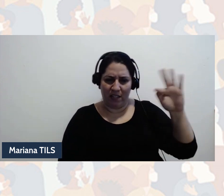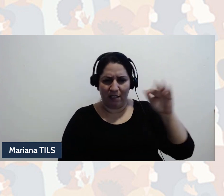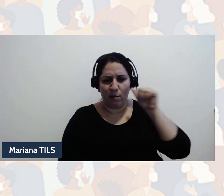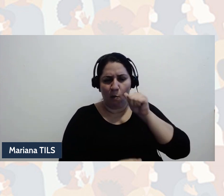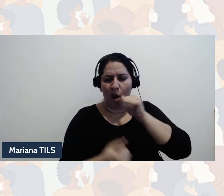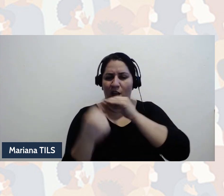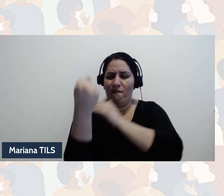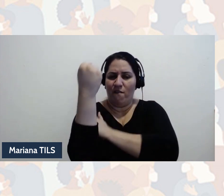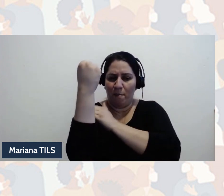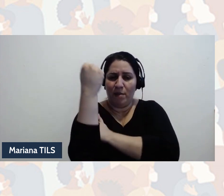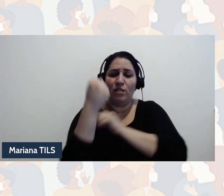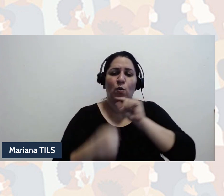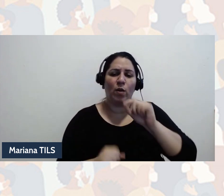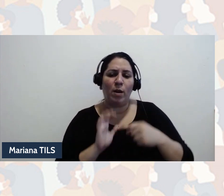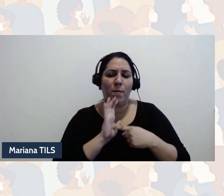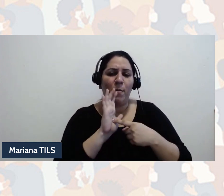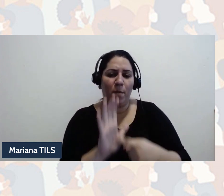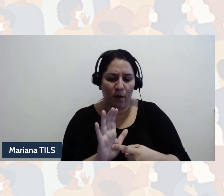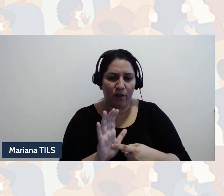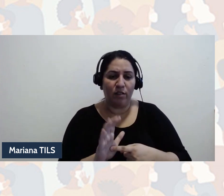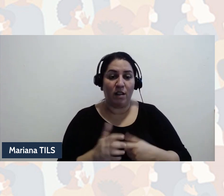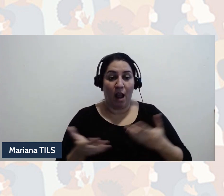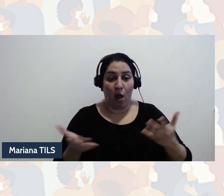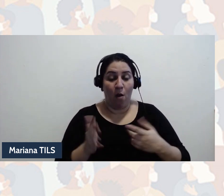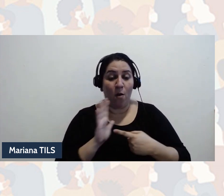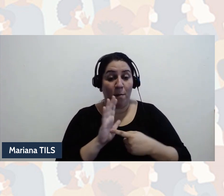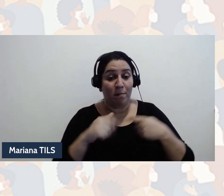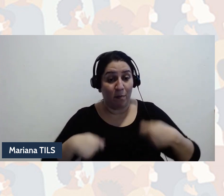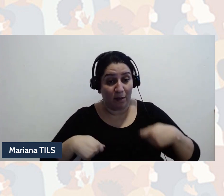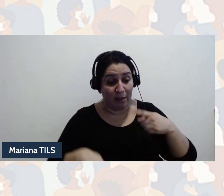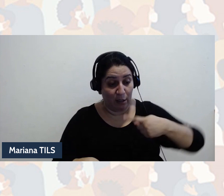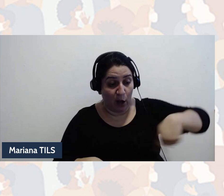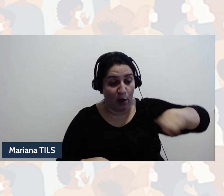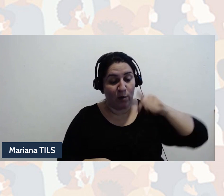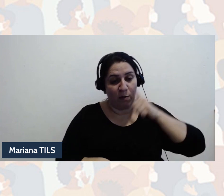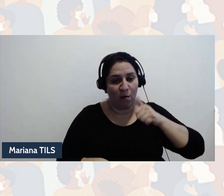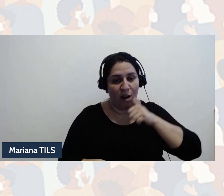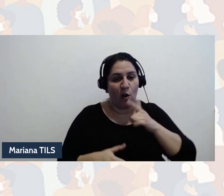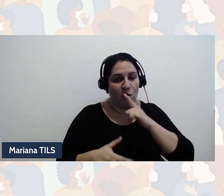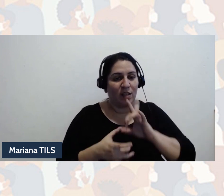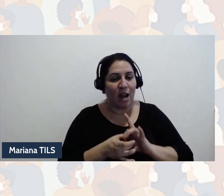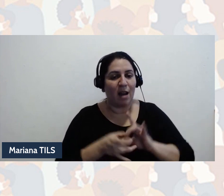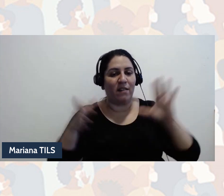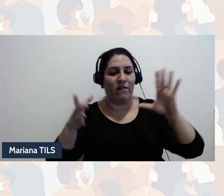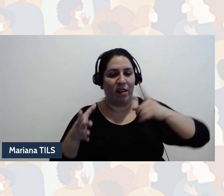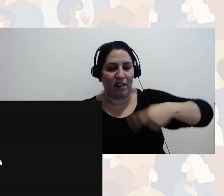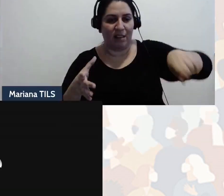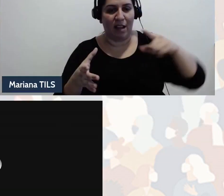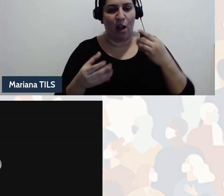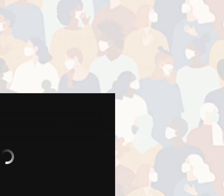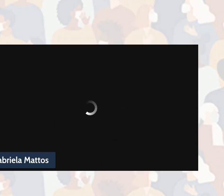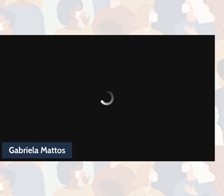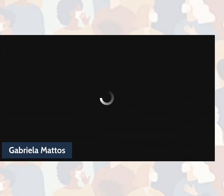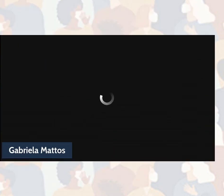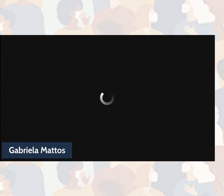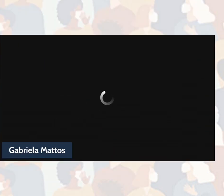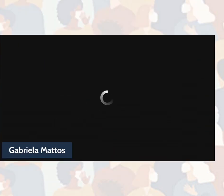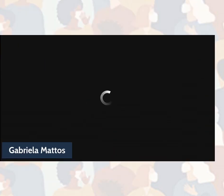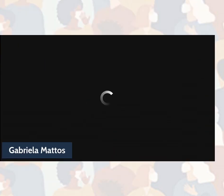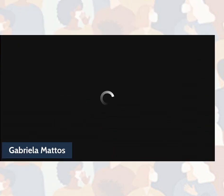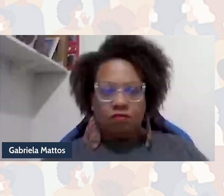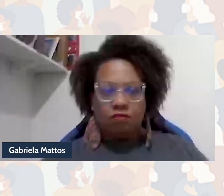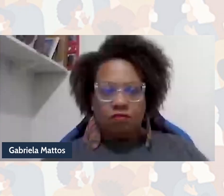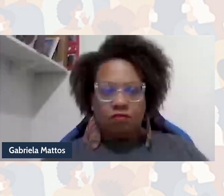diz que as mulheres precisam da sua própria linguagem para se verem livres da dominação masculina. Tanto nas distopias